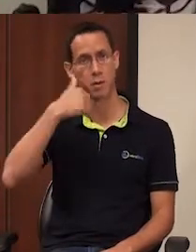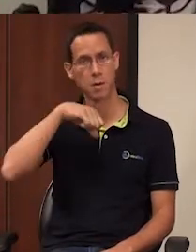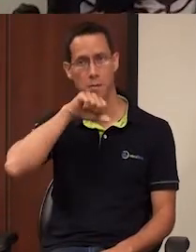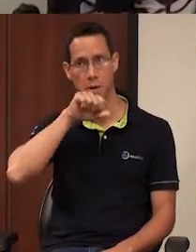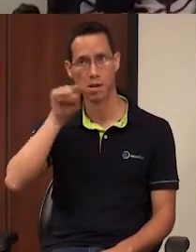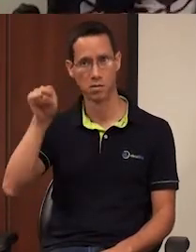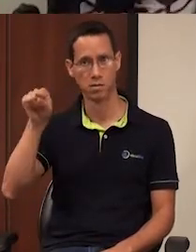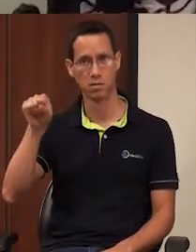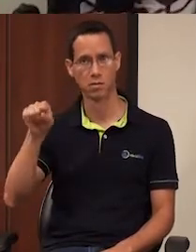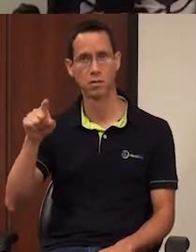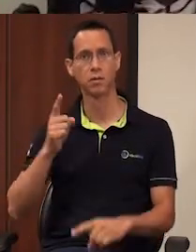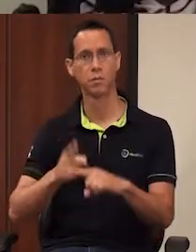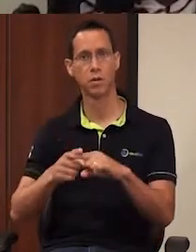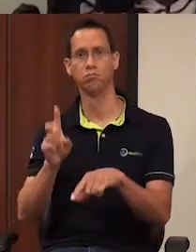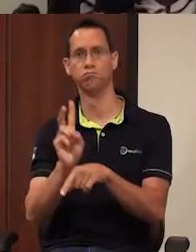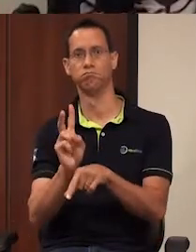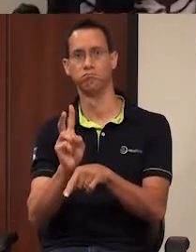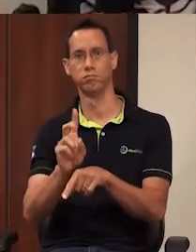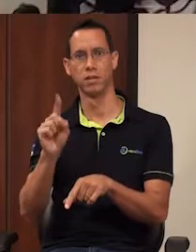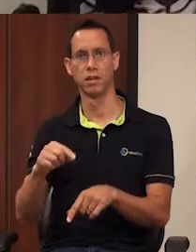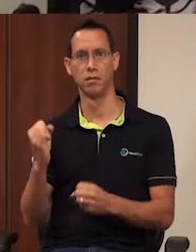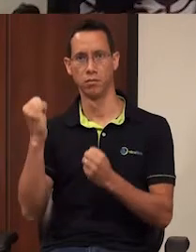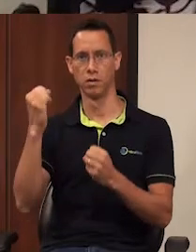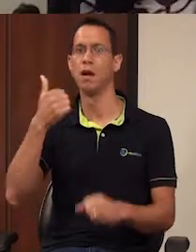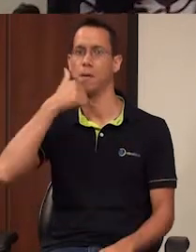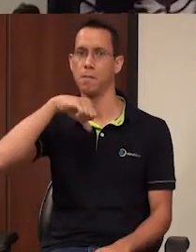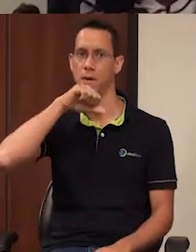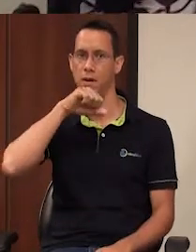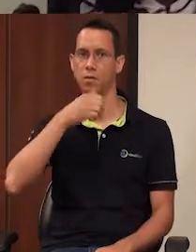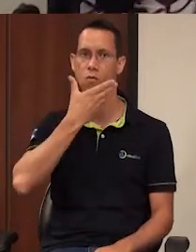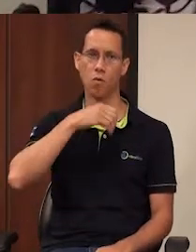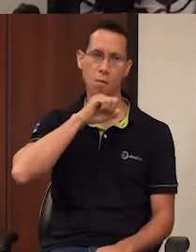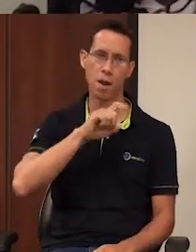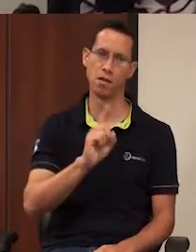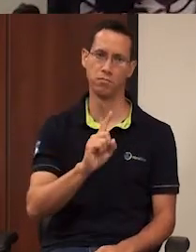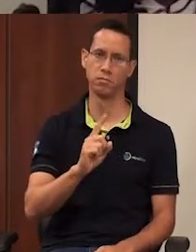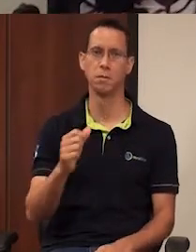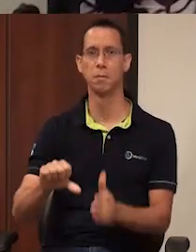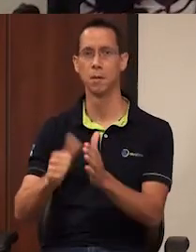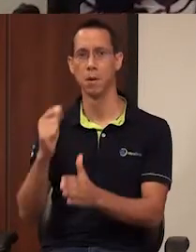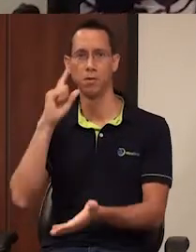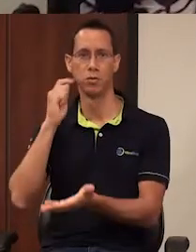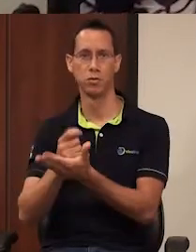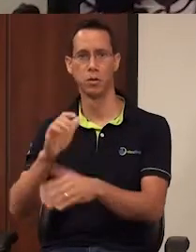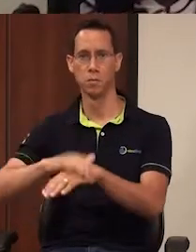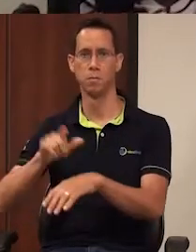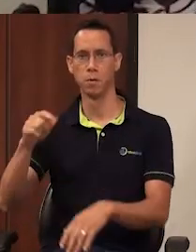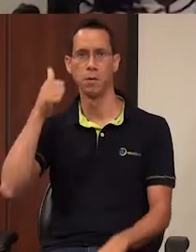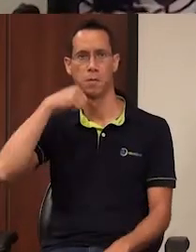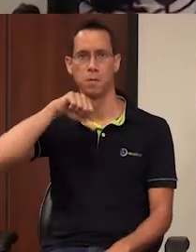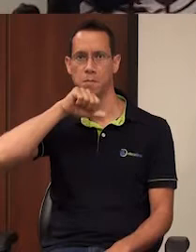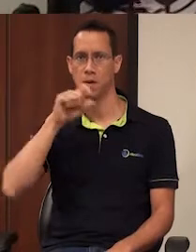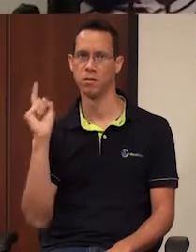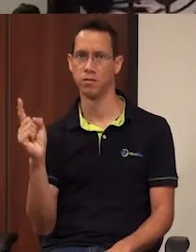o poder na família é a mãe, não é o pai. O pai é o segundo, quem decide, quem define é a mãe.